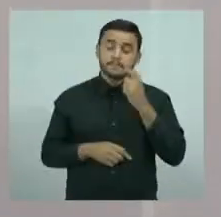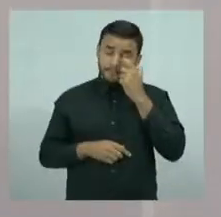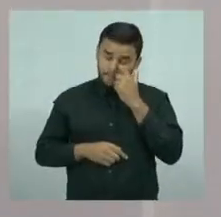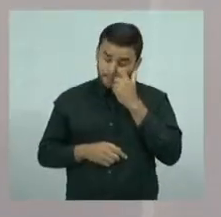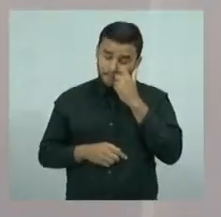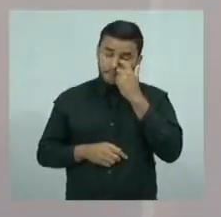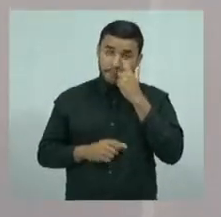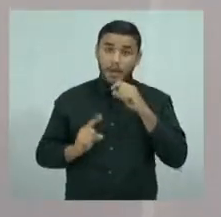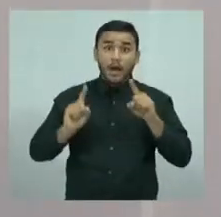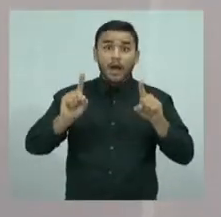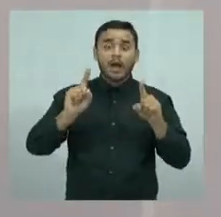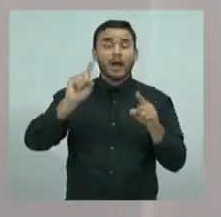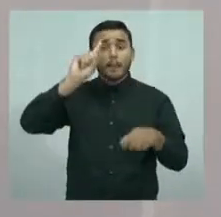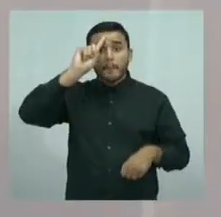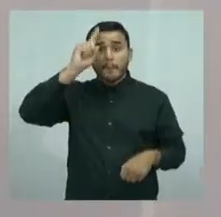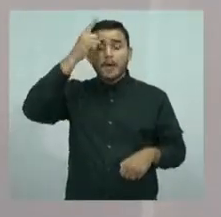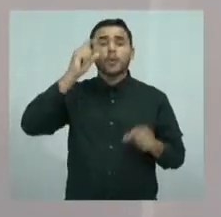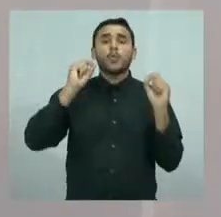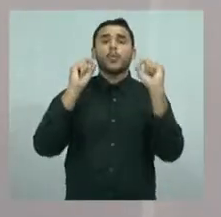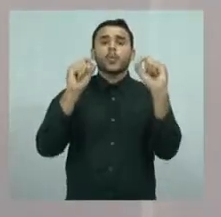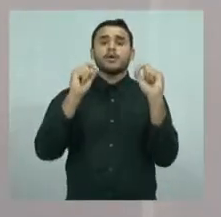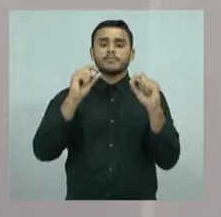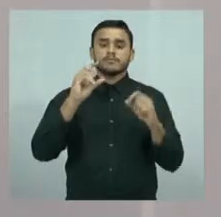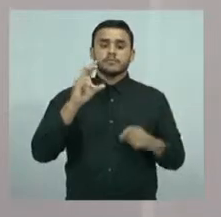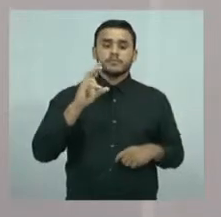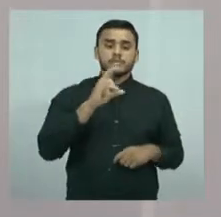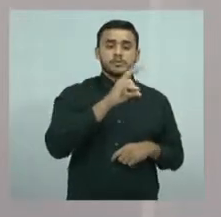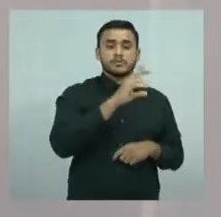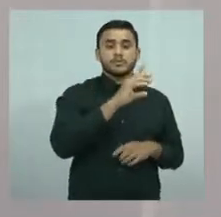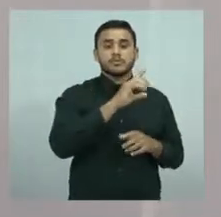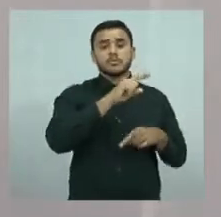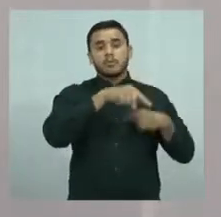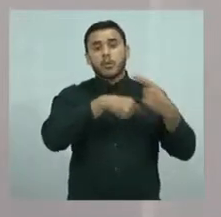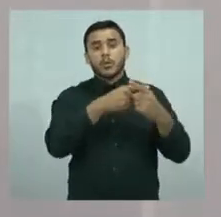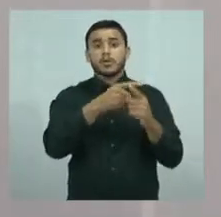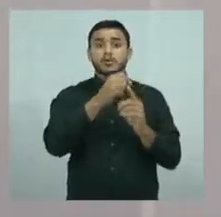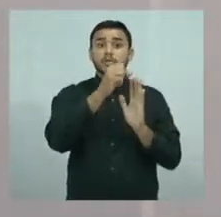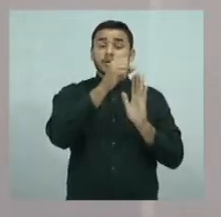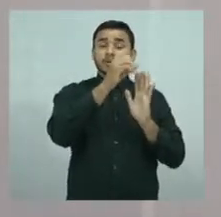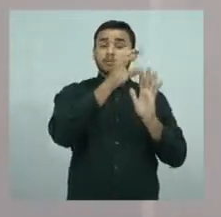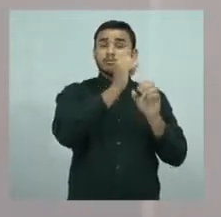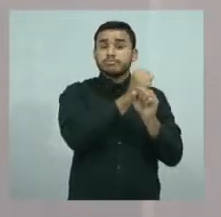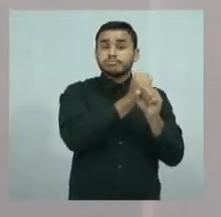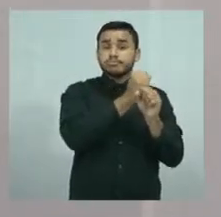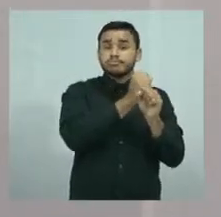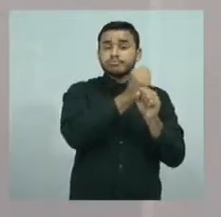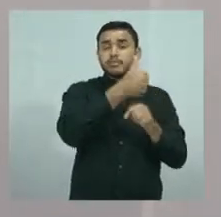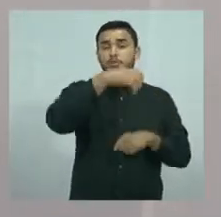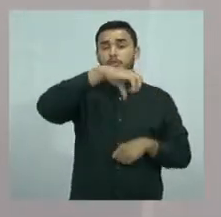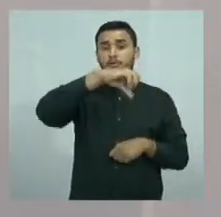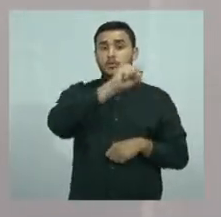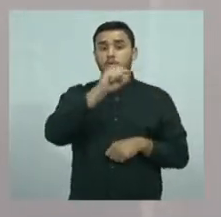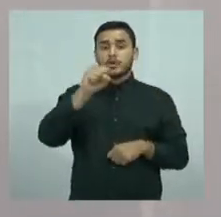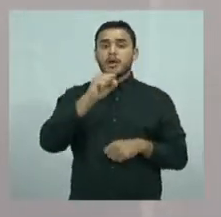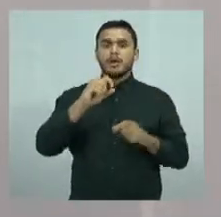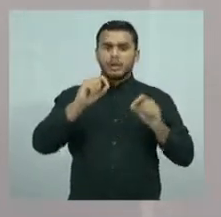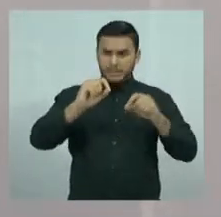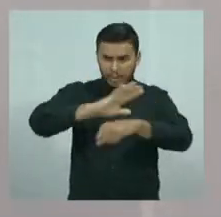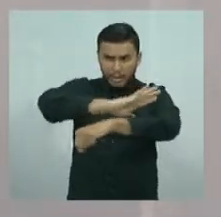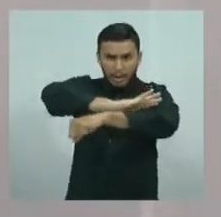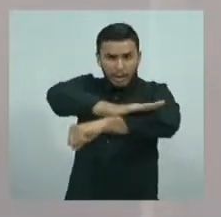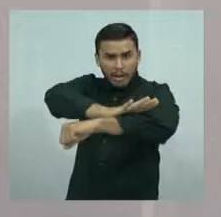ser quando, a partir daquela data de 89, o racismo começou a se